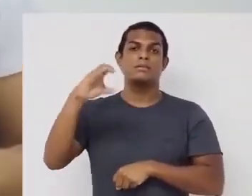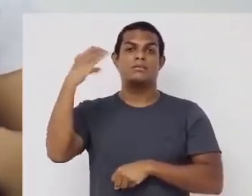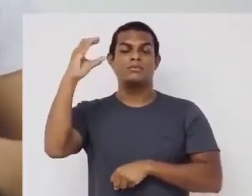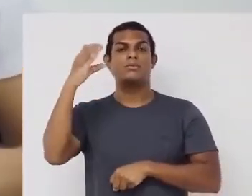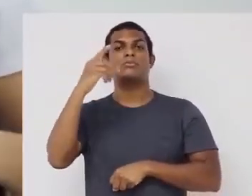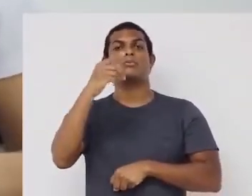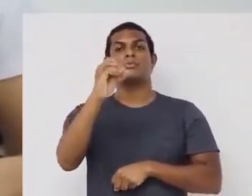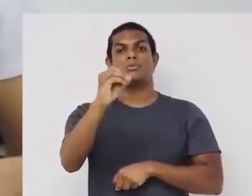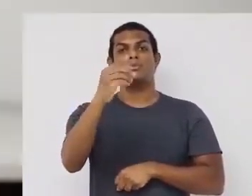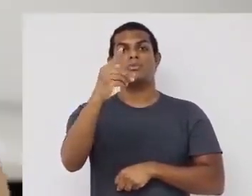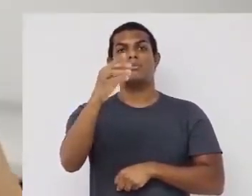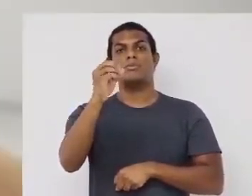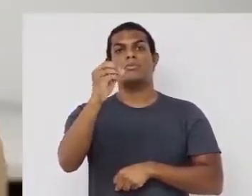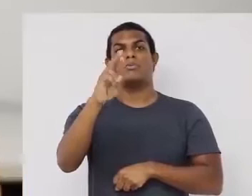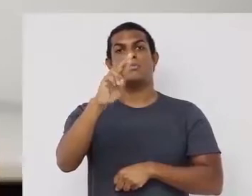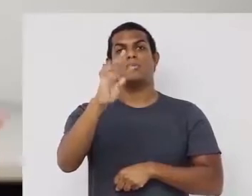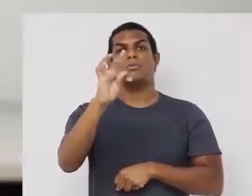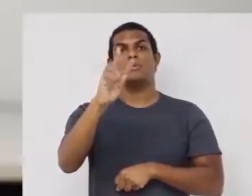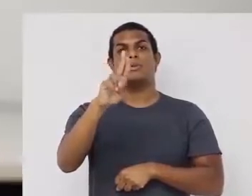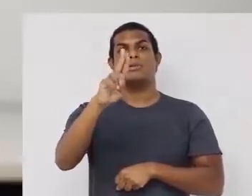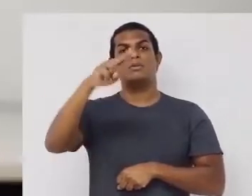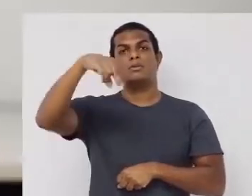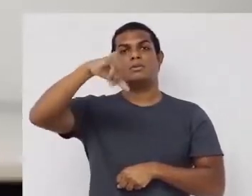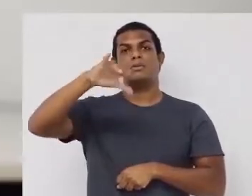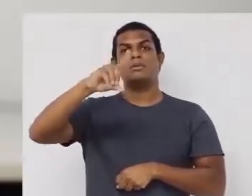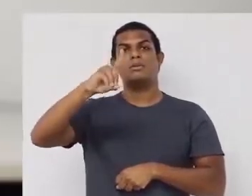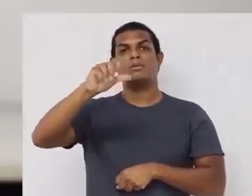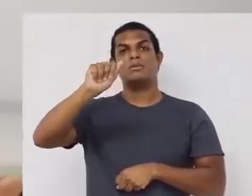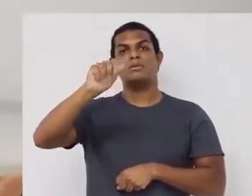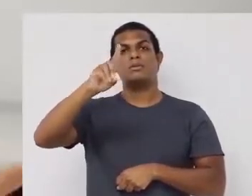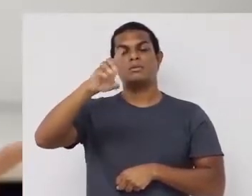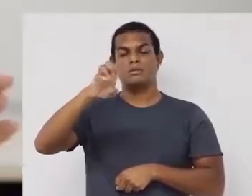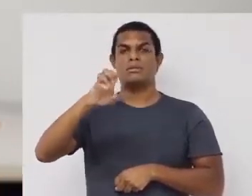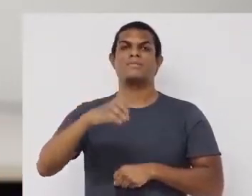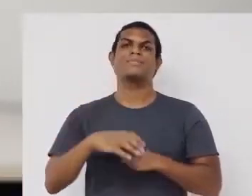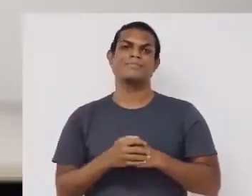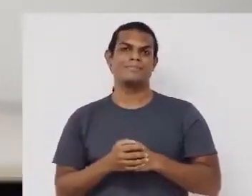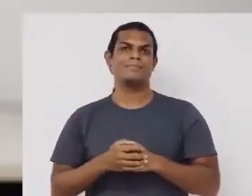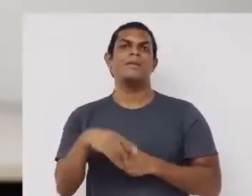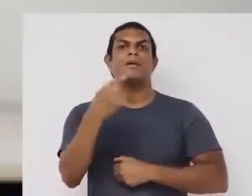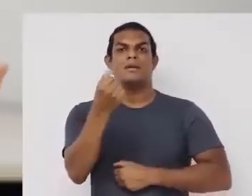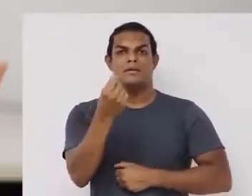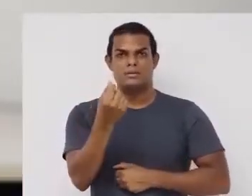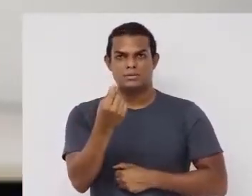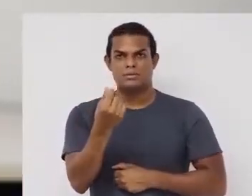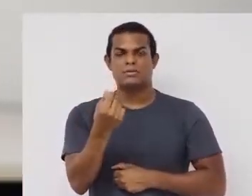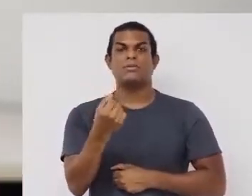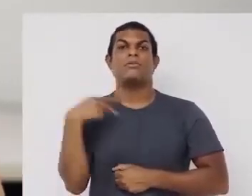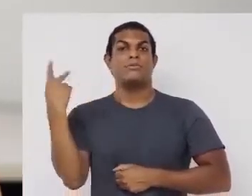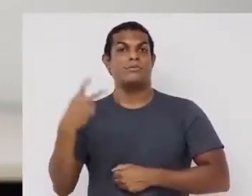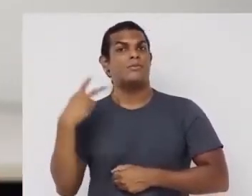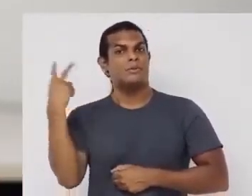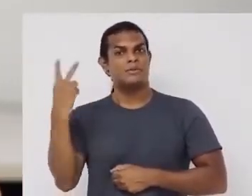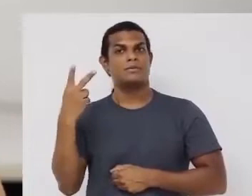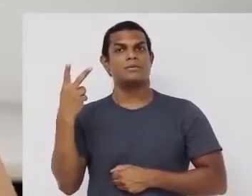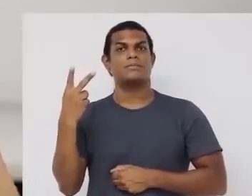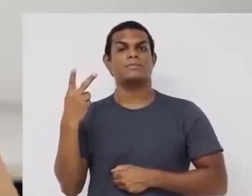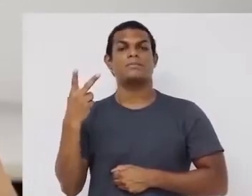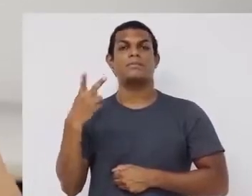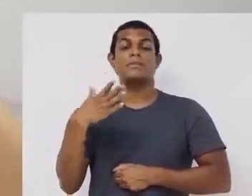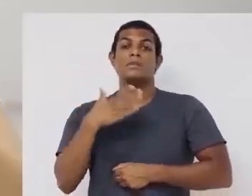custo de oportunidade. E aí, custo de oportunidade é aquele dinheiro, que é aquele valor que